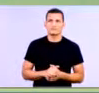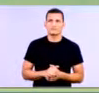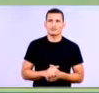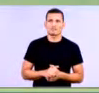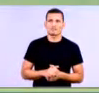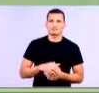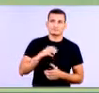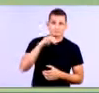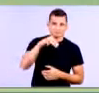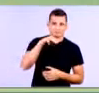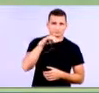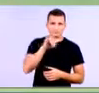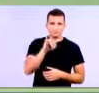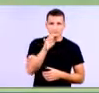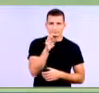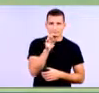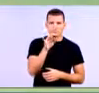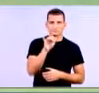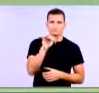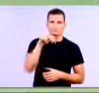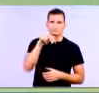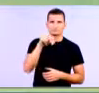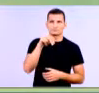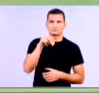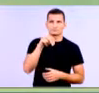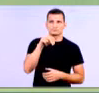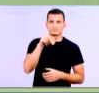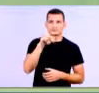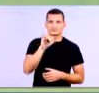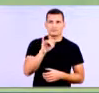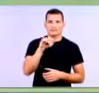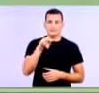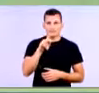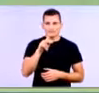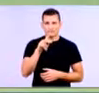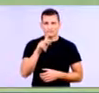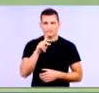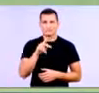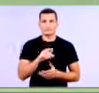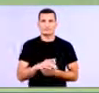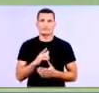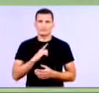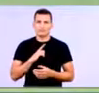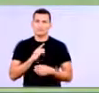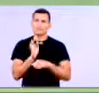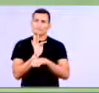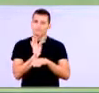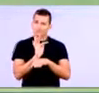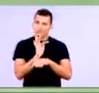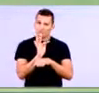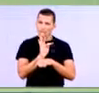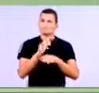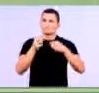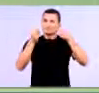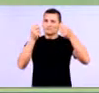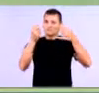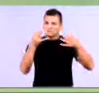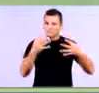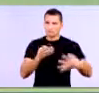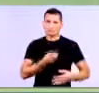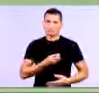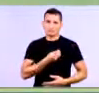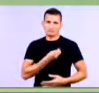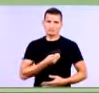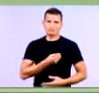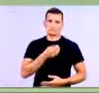Segundo o Mitnick e o Simon, inclusive tem um filme que aborda sobre a vida do Mitnick. Para quem nunca ouviu falar